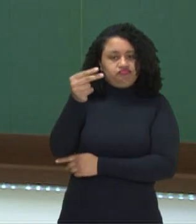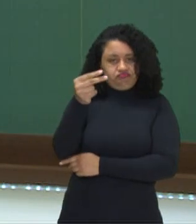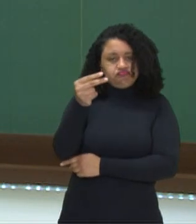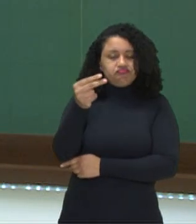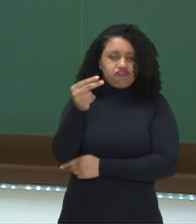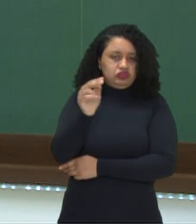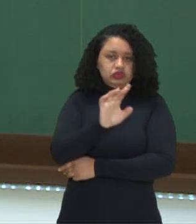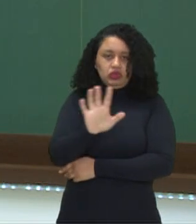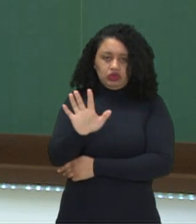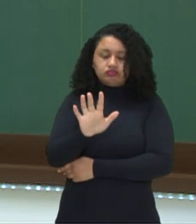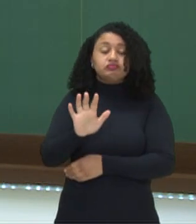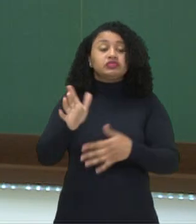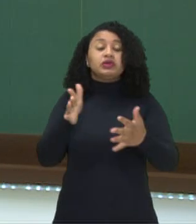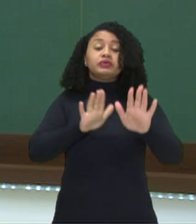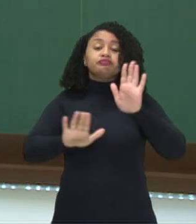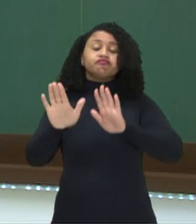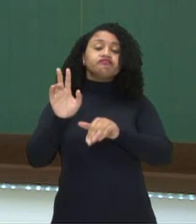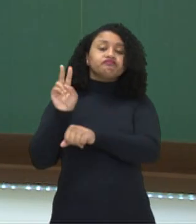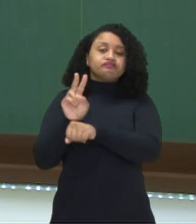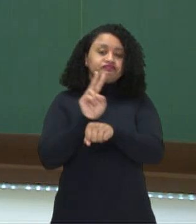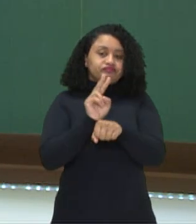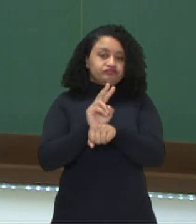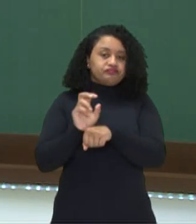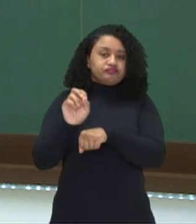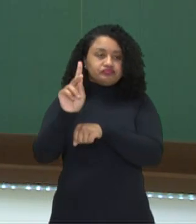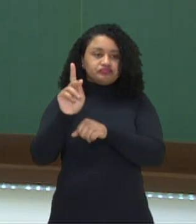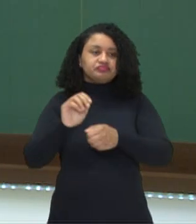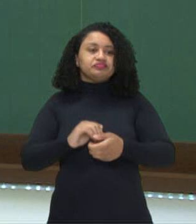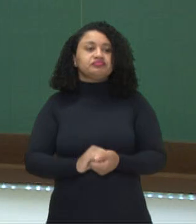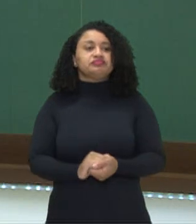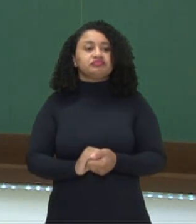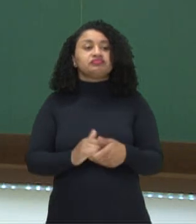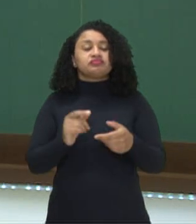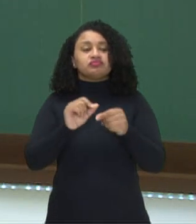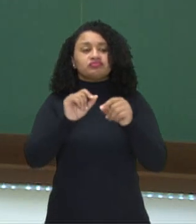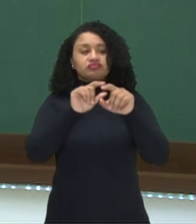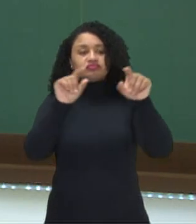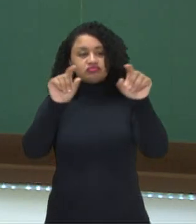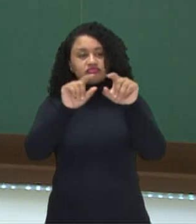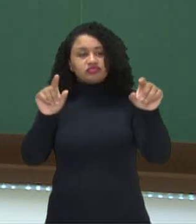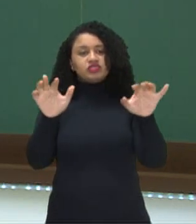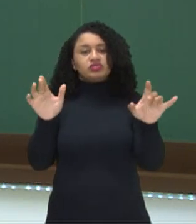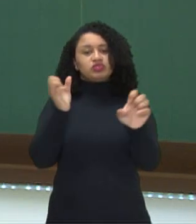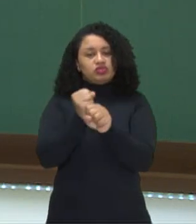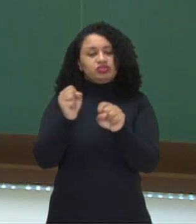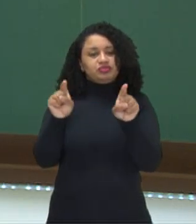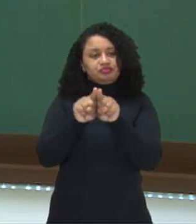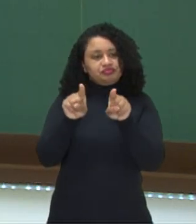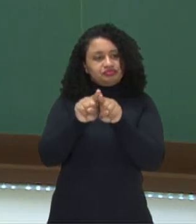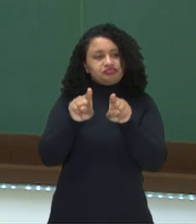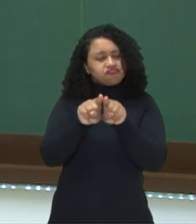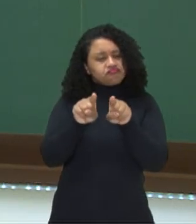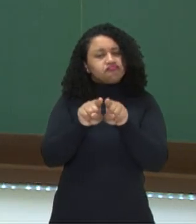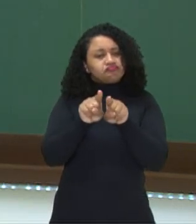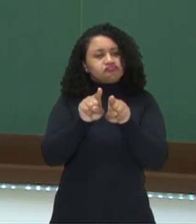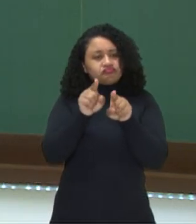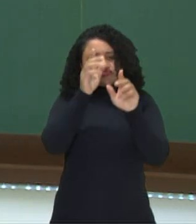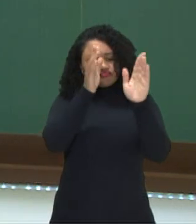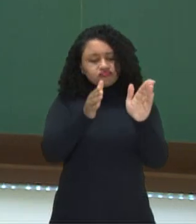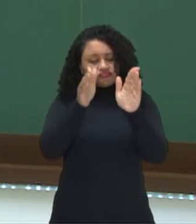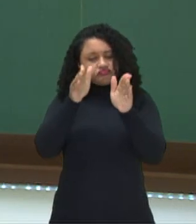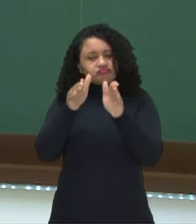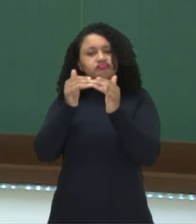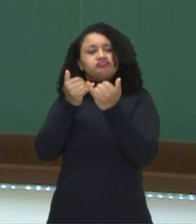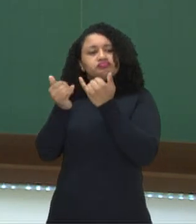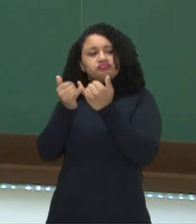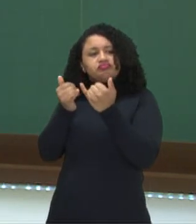termo aqui embaixo. Então, cuidado com isso, tá? Fazendo a soma da mesma maneira, já direto nos termos semelhantes,